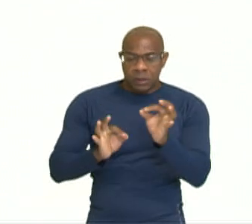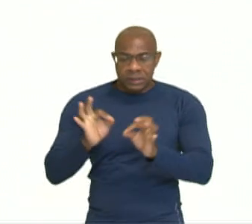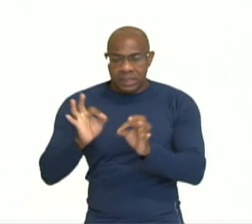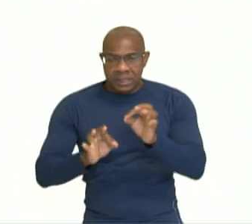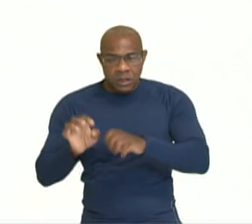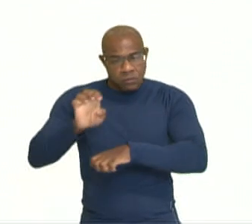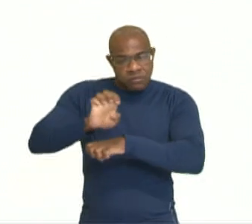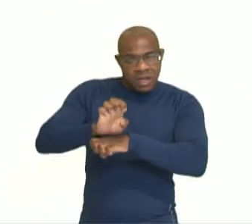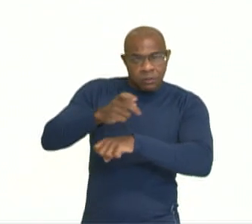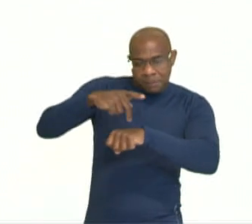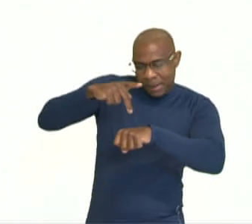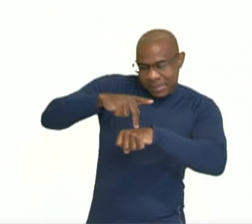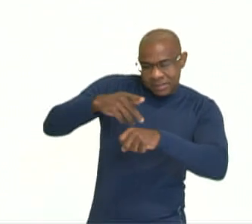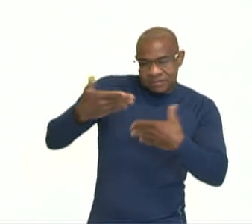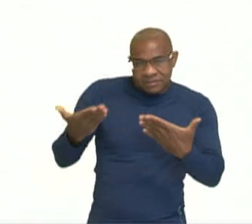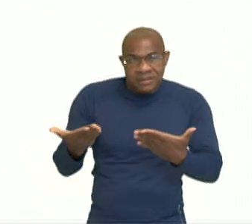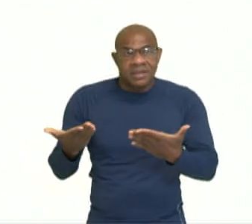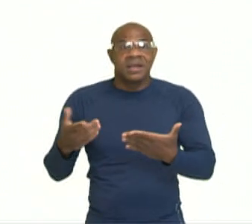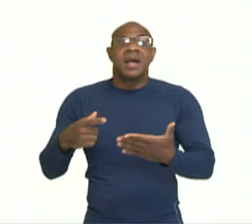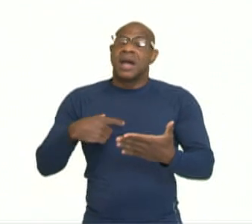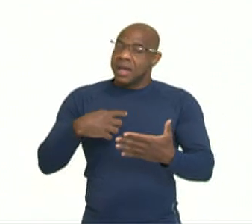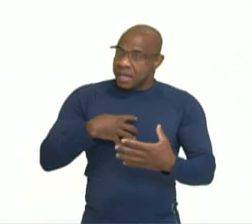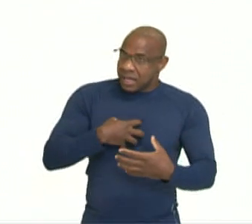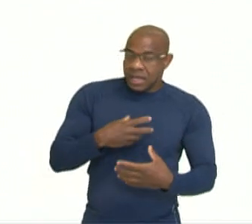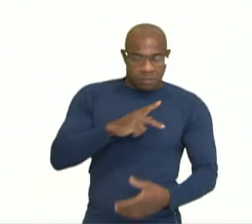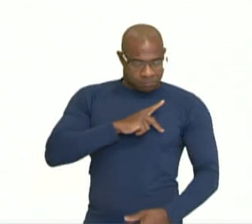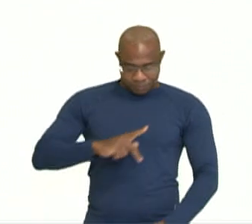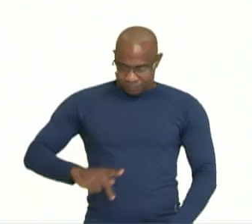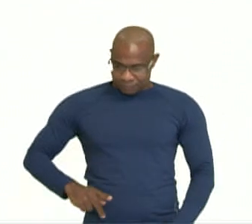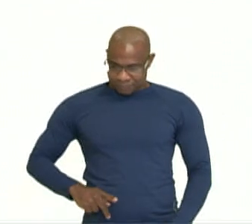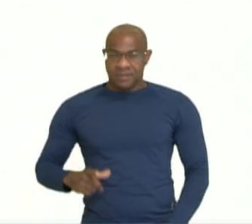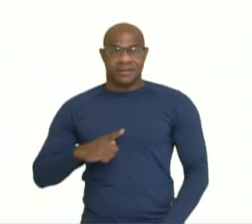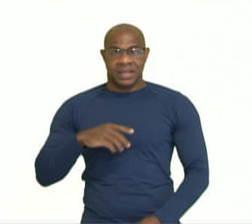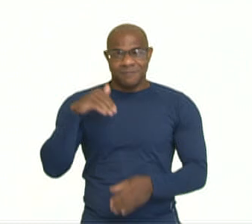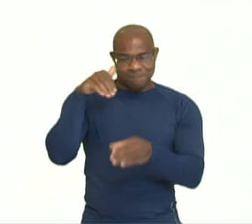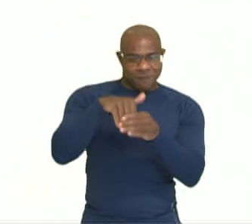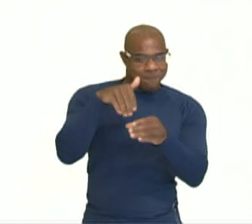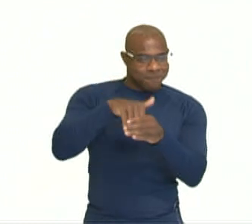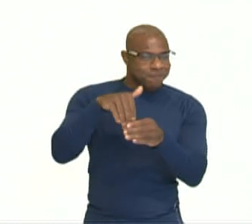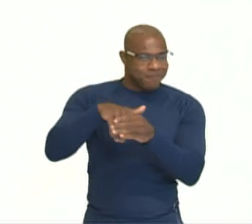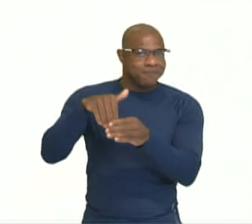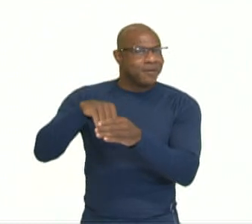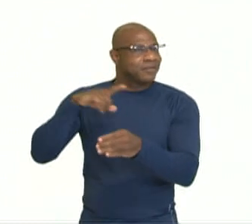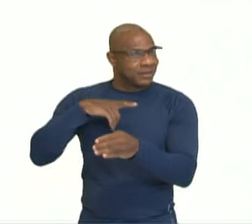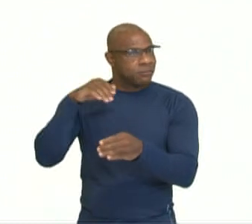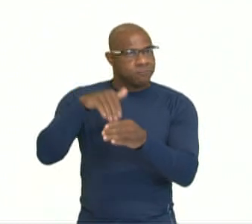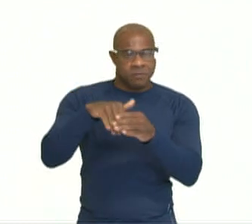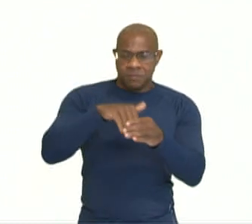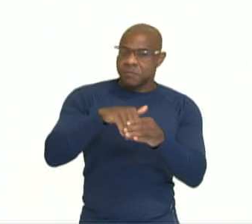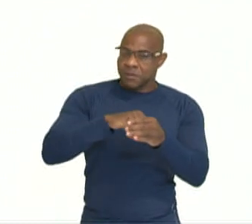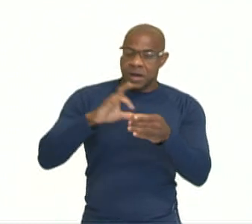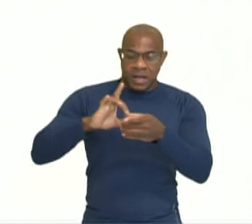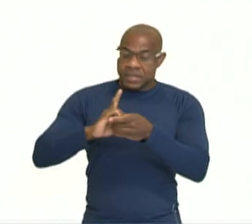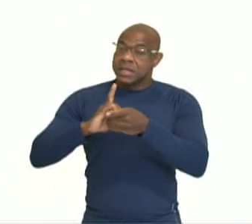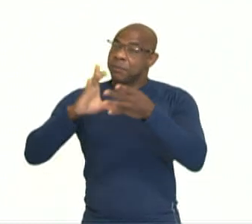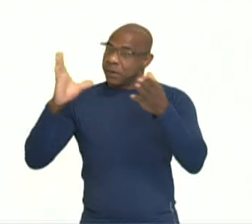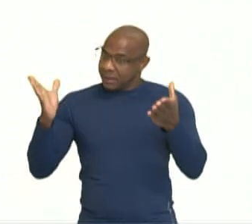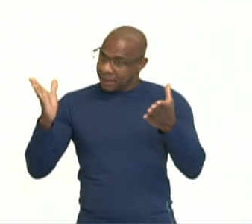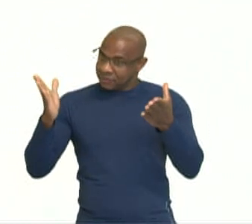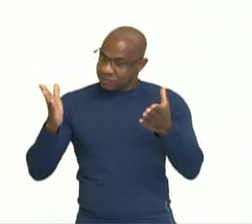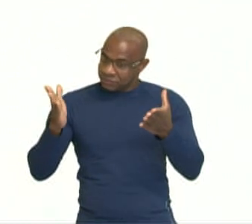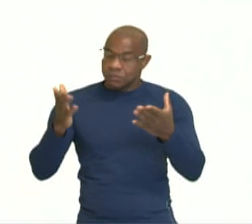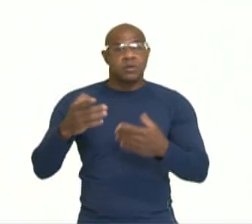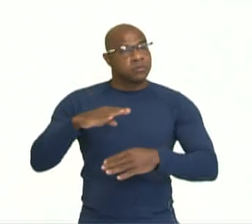uma república onde você tem uma forma de governo eleita pela população, sempre de maneira majoritária